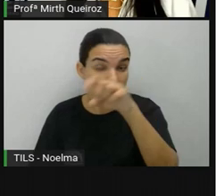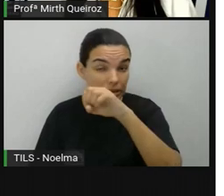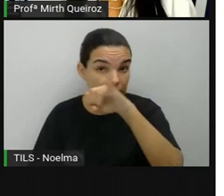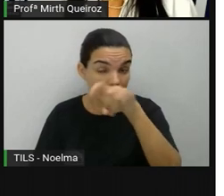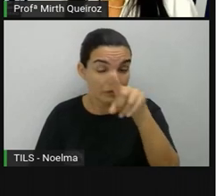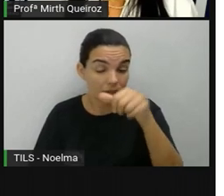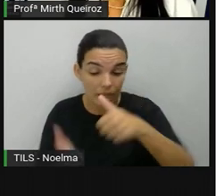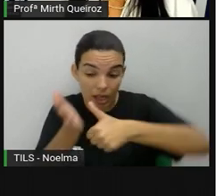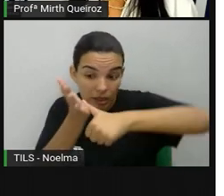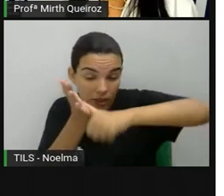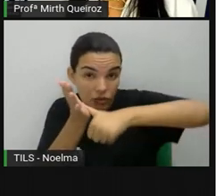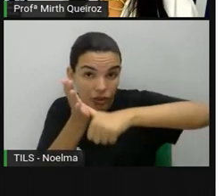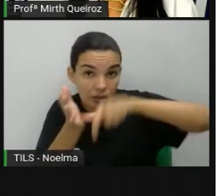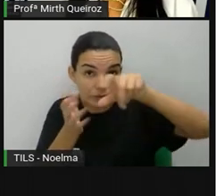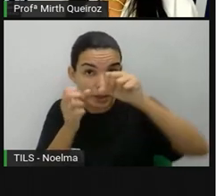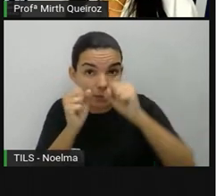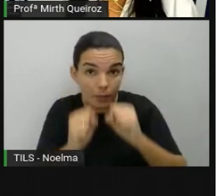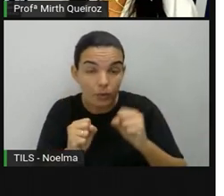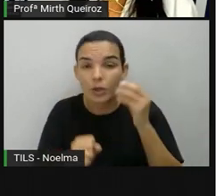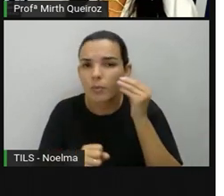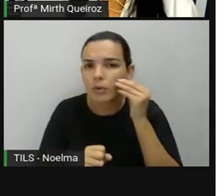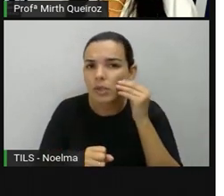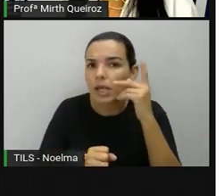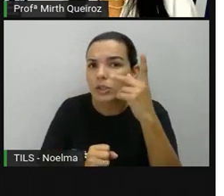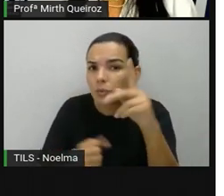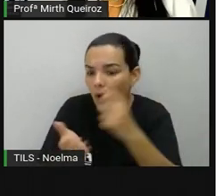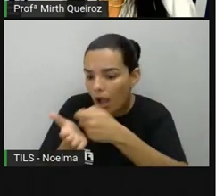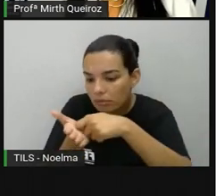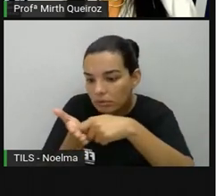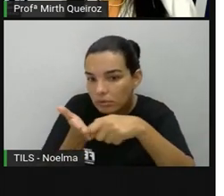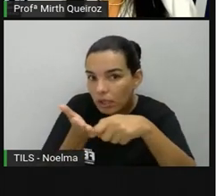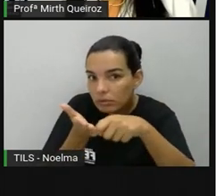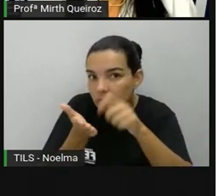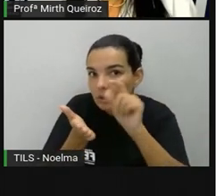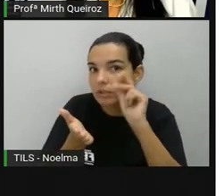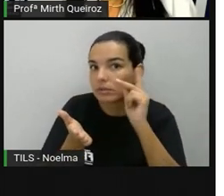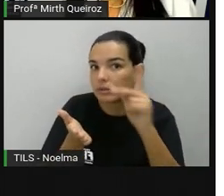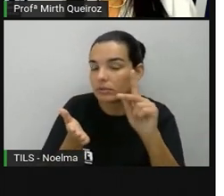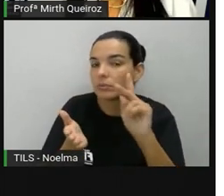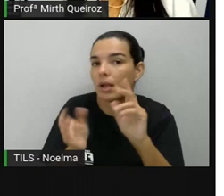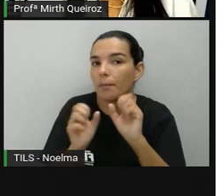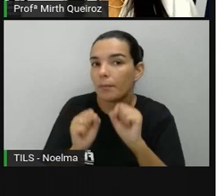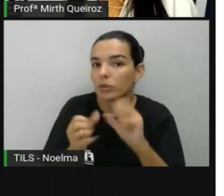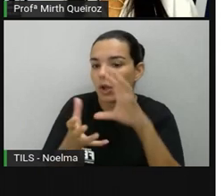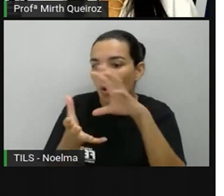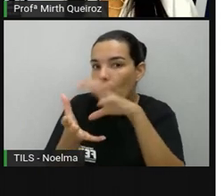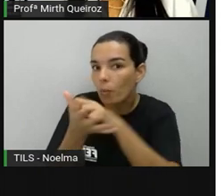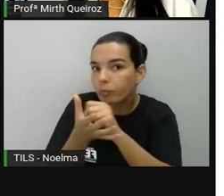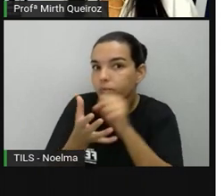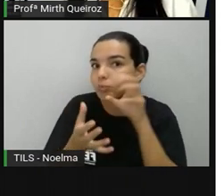do RG, você pode estar mostrando ali a sua assinatura e alguém pode utilizar isso para poder futuramente aí